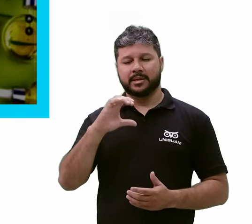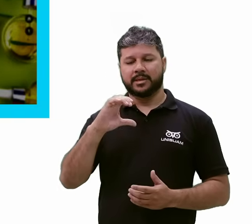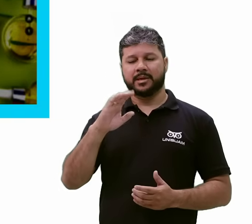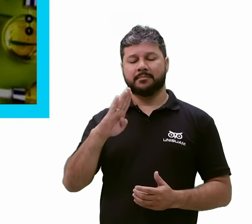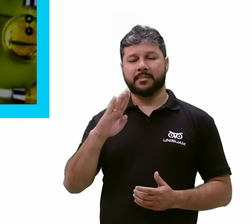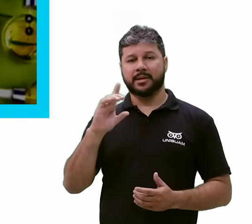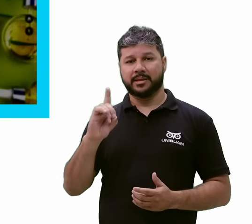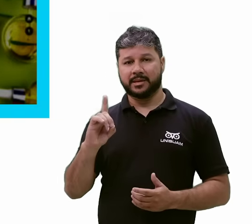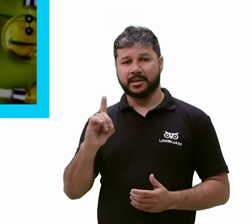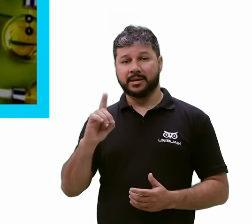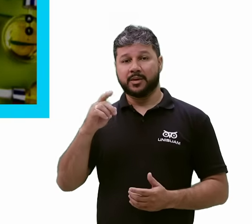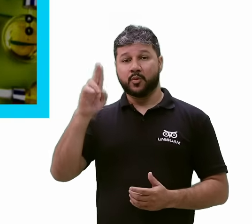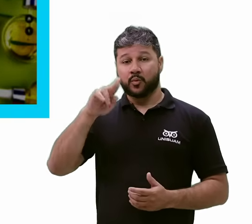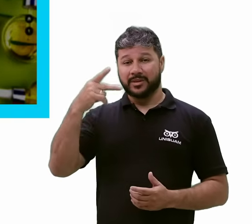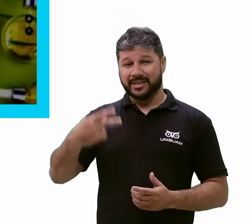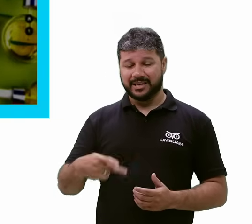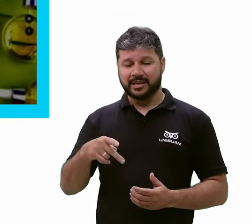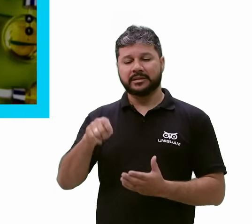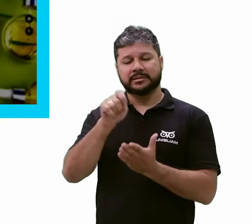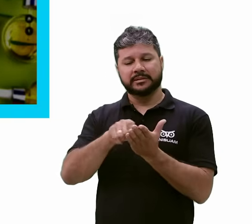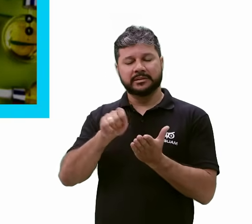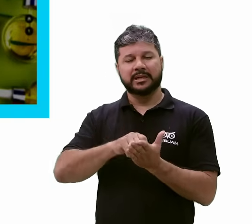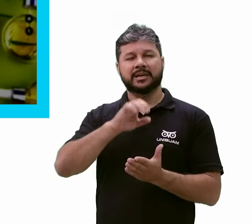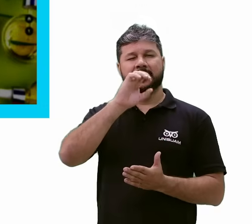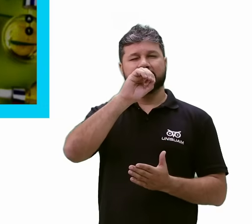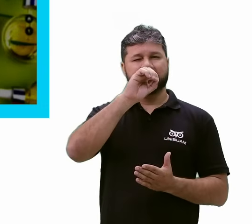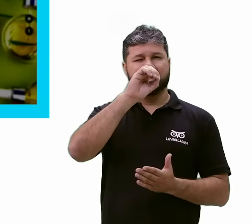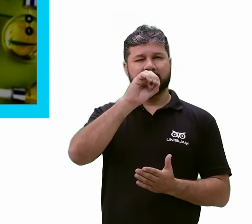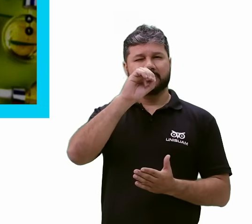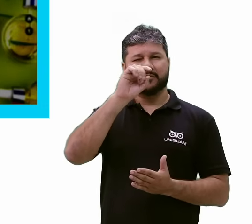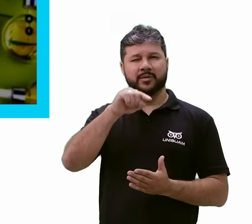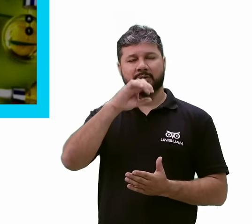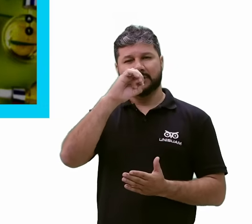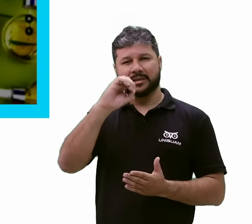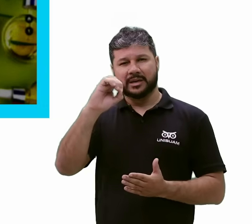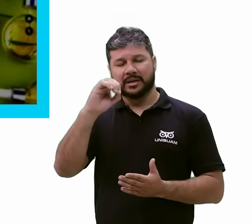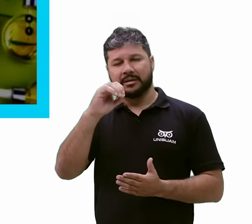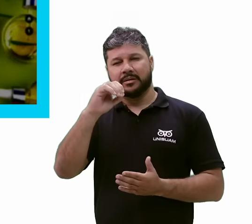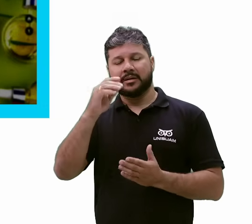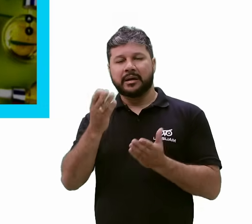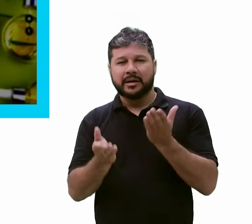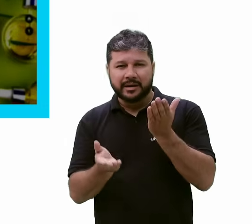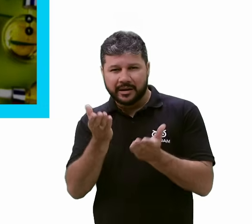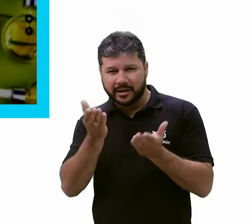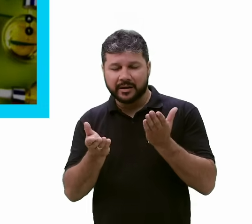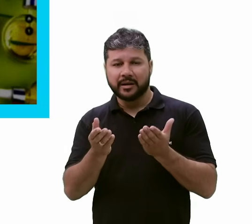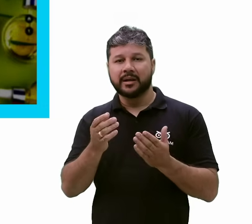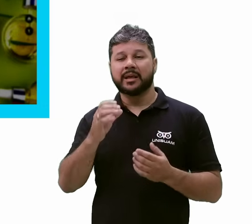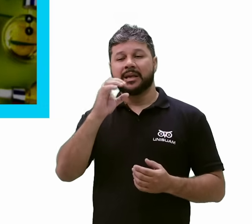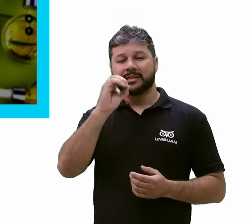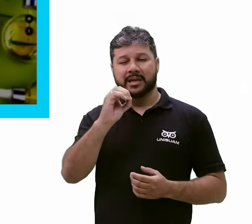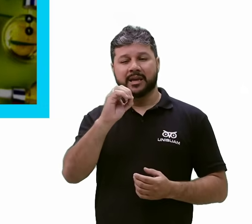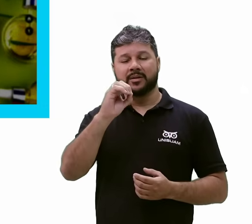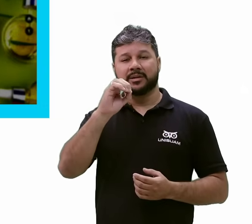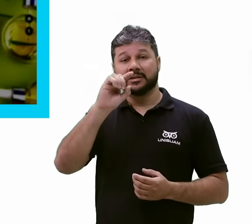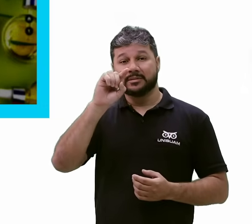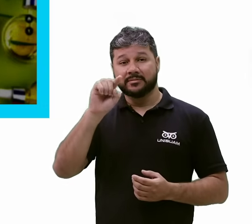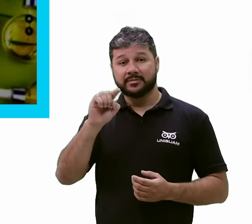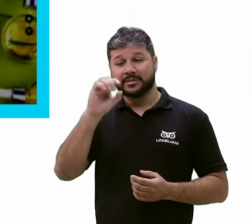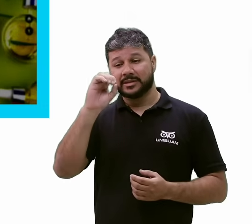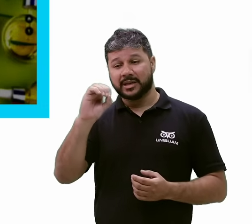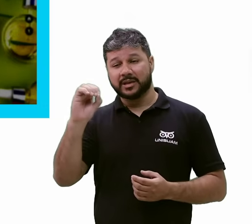ó, o CBD de uso nacional, a gente prescreve de 0,03 miligramas por quilo